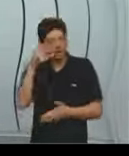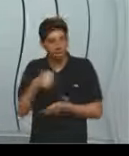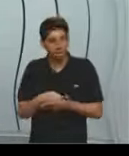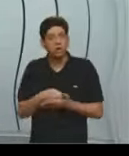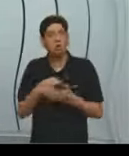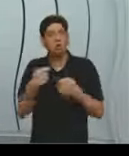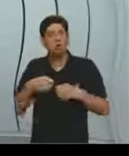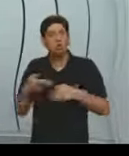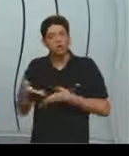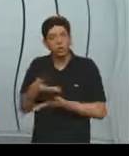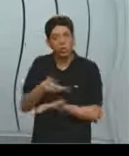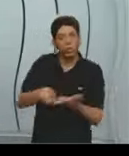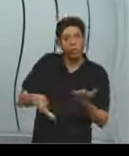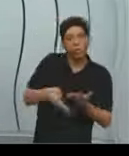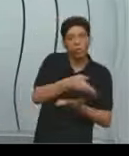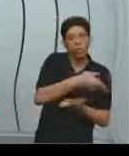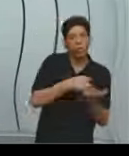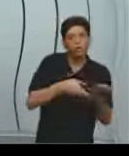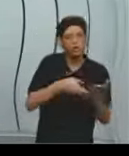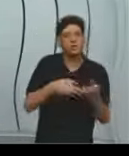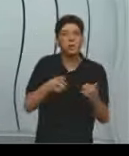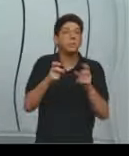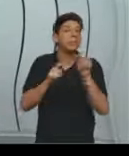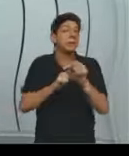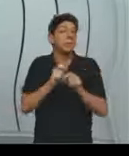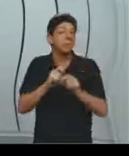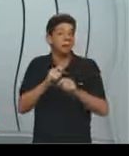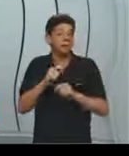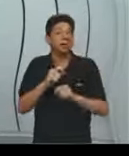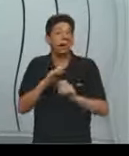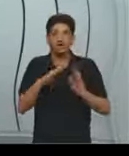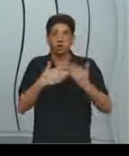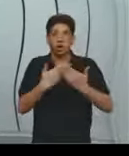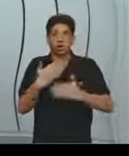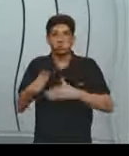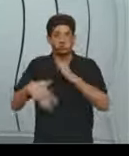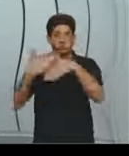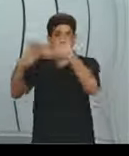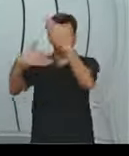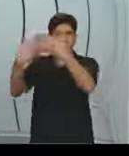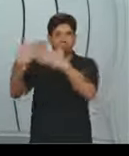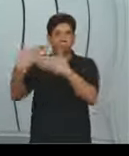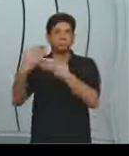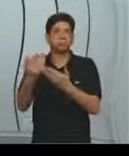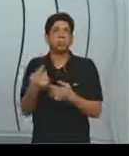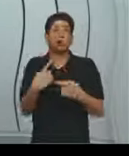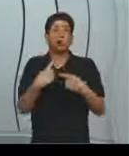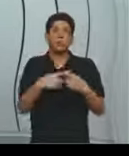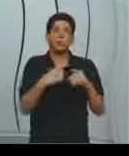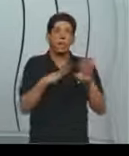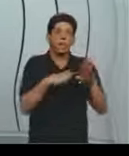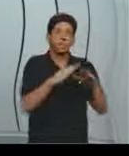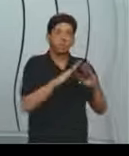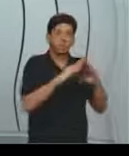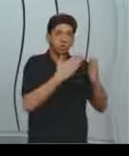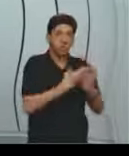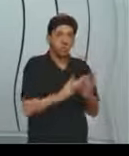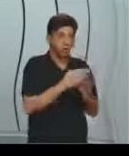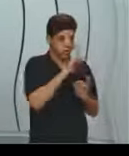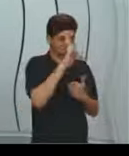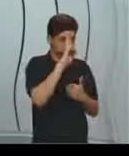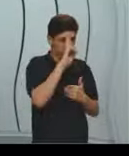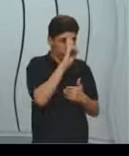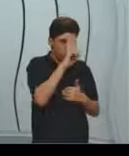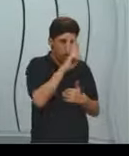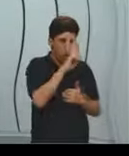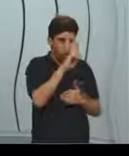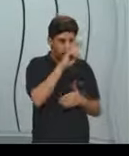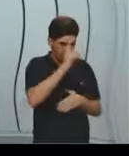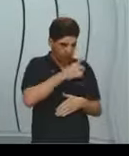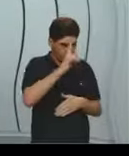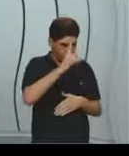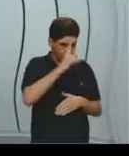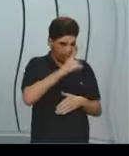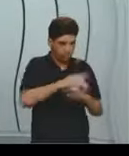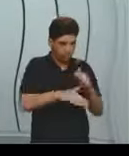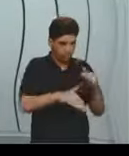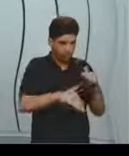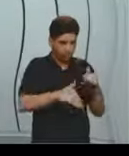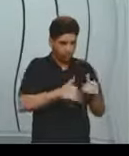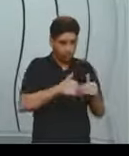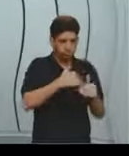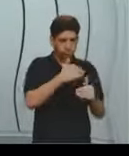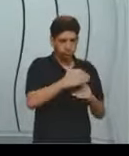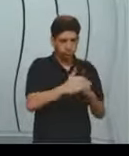a gente percebe melhores resultados que aquela escola que as decisões fica na mão só do diretor então em todos os aspectos da sociedade